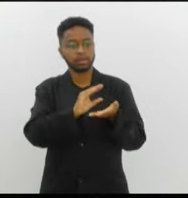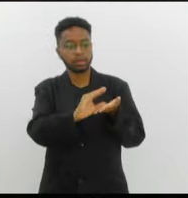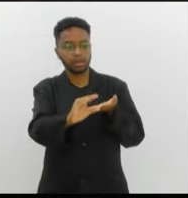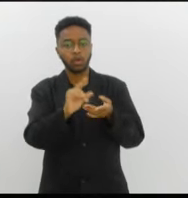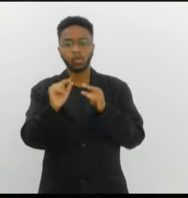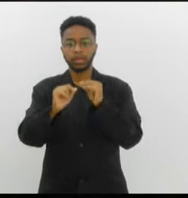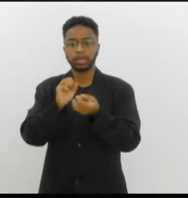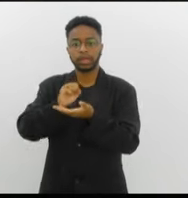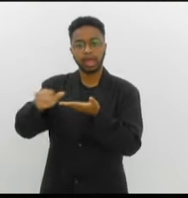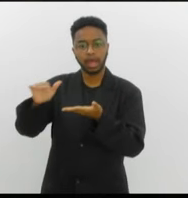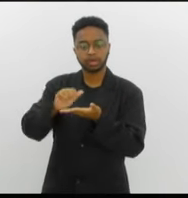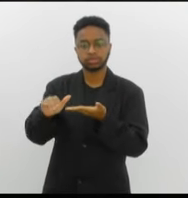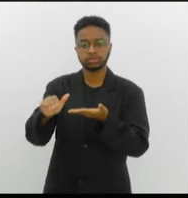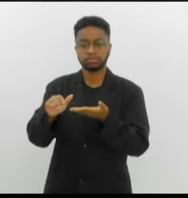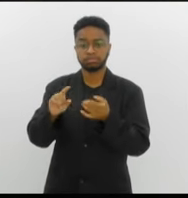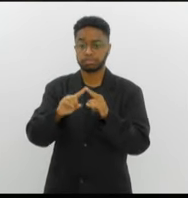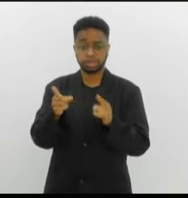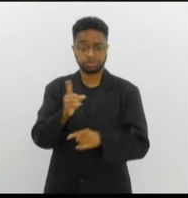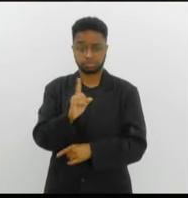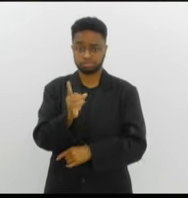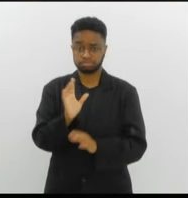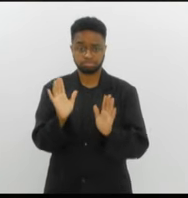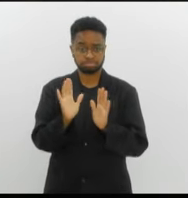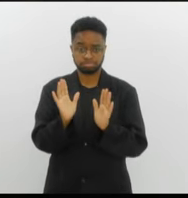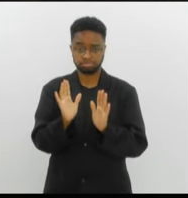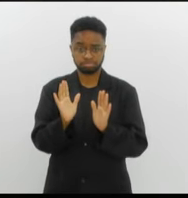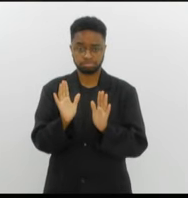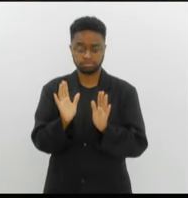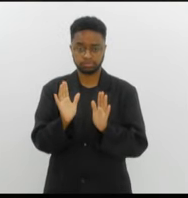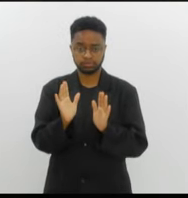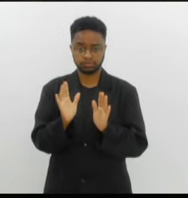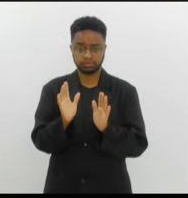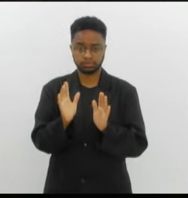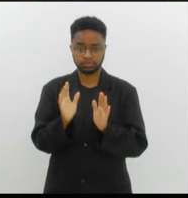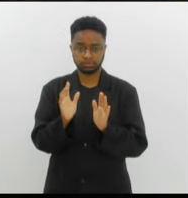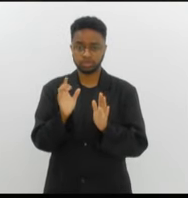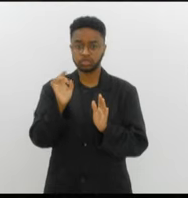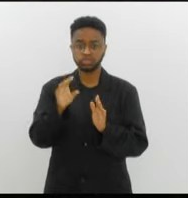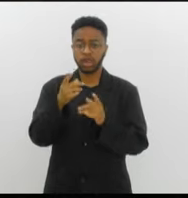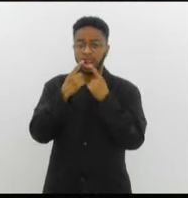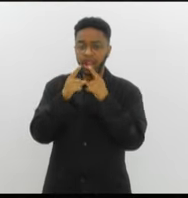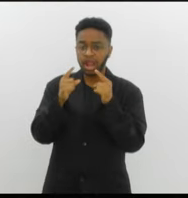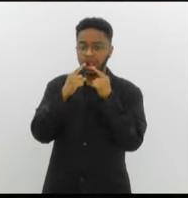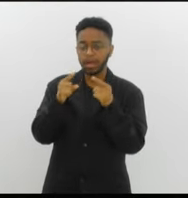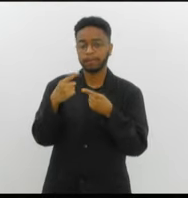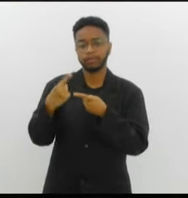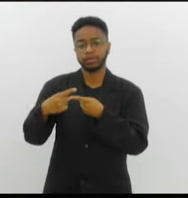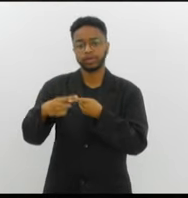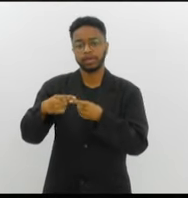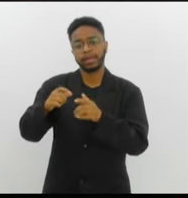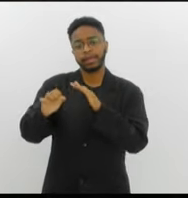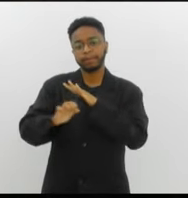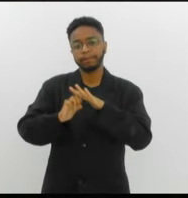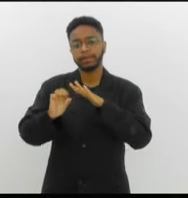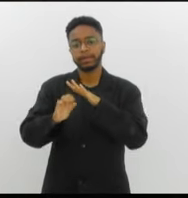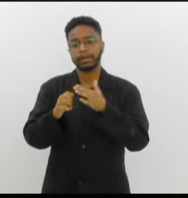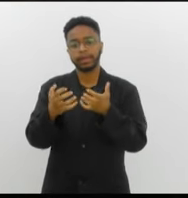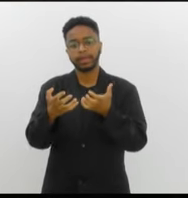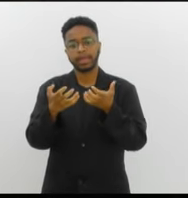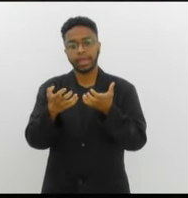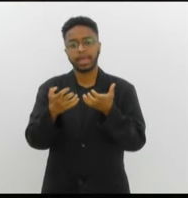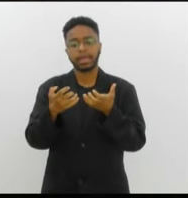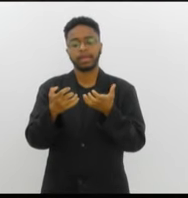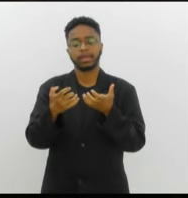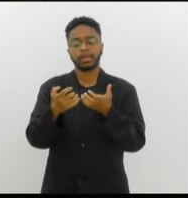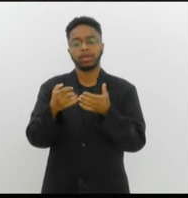gasta. Mas não, é um mimimi. É a empresa que